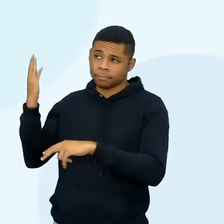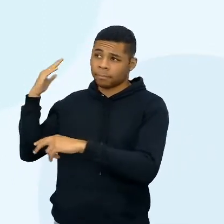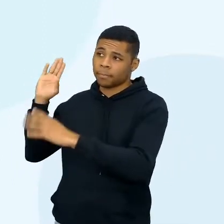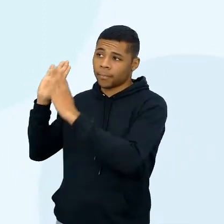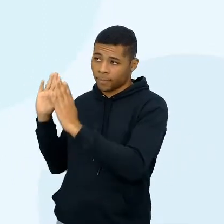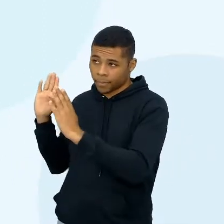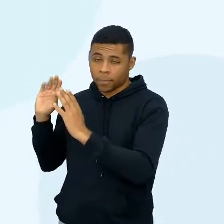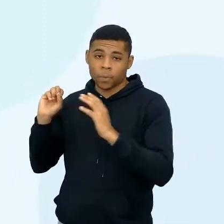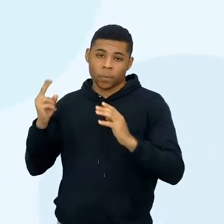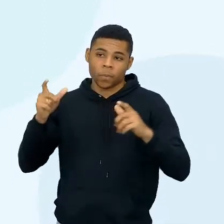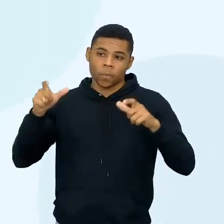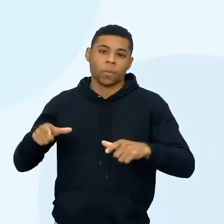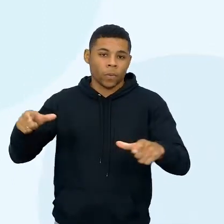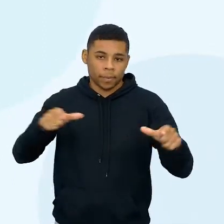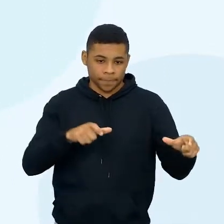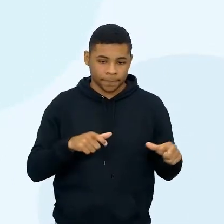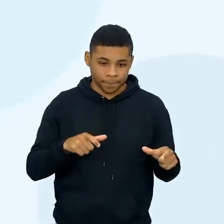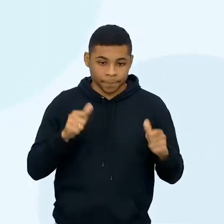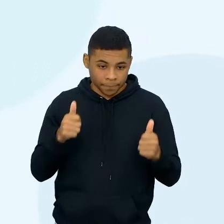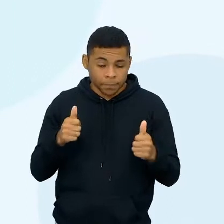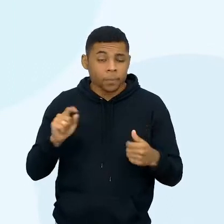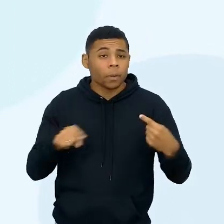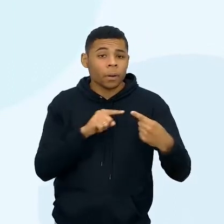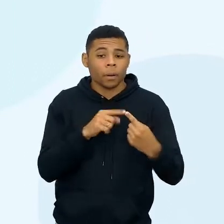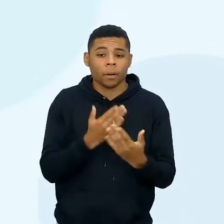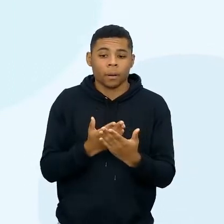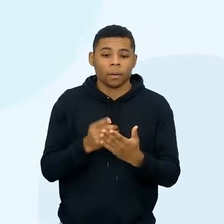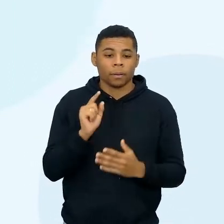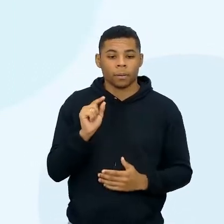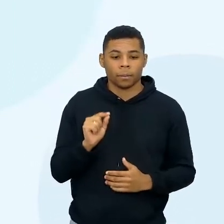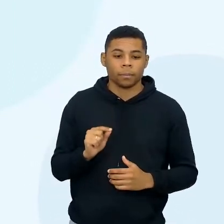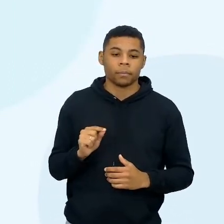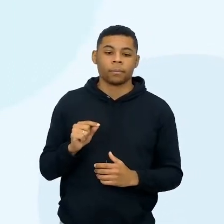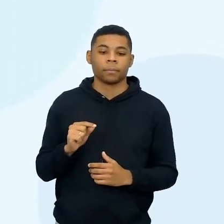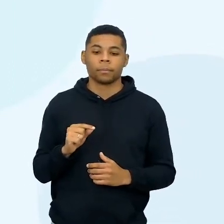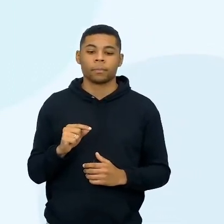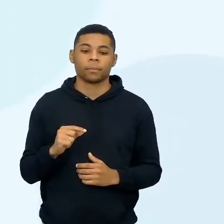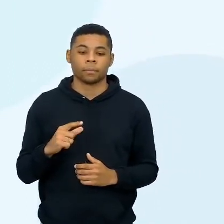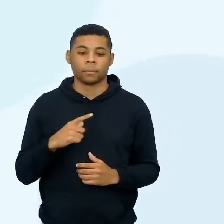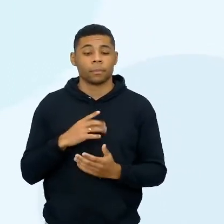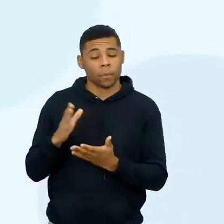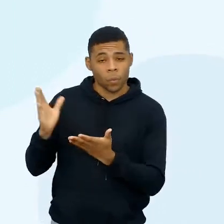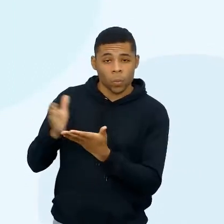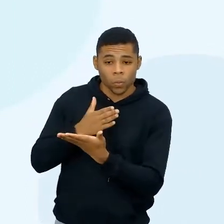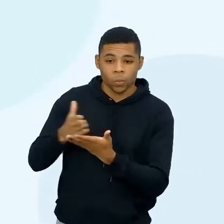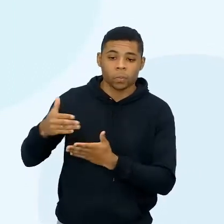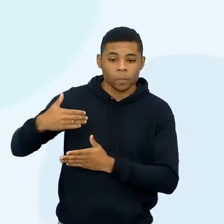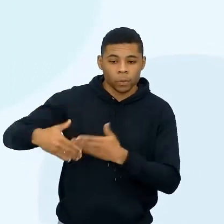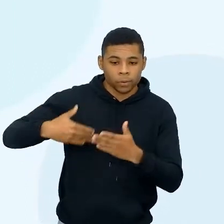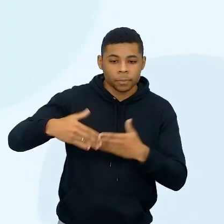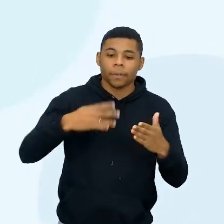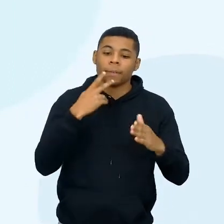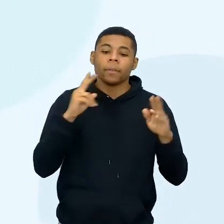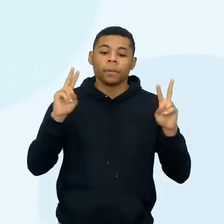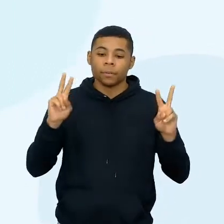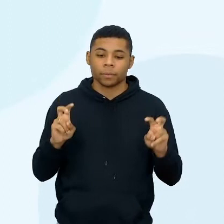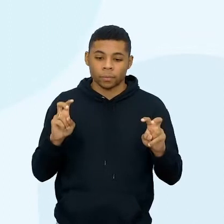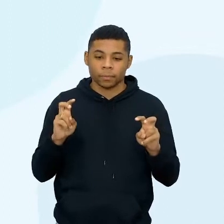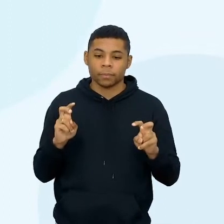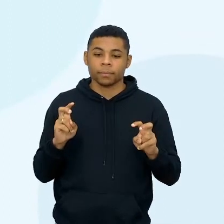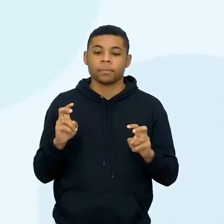espaço. O objetivo dessa aula é debater alguns procedimentos que falam sobre